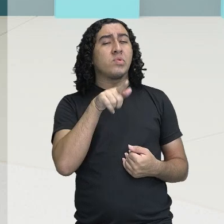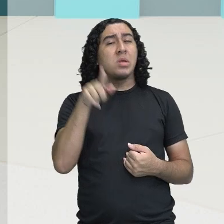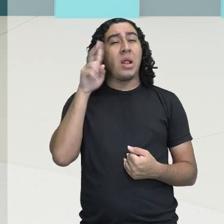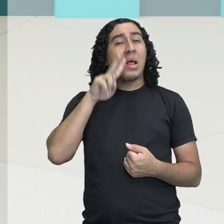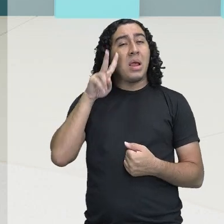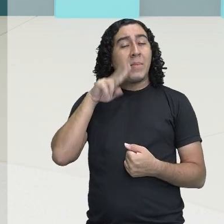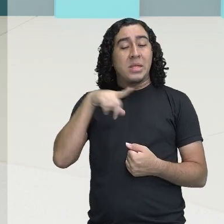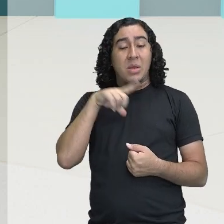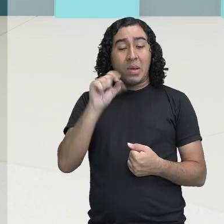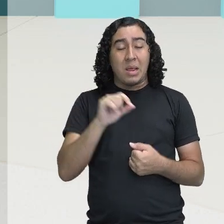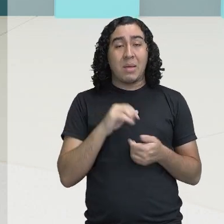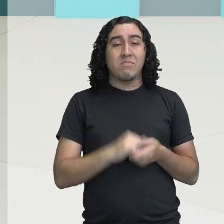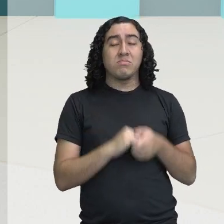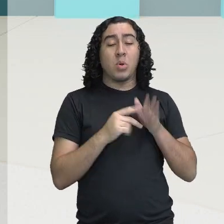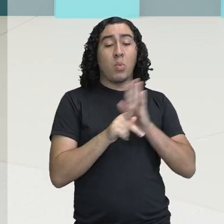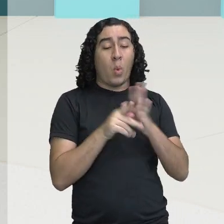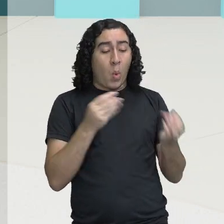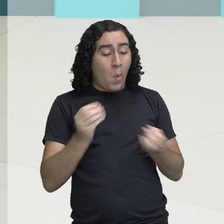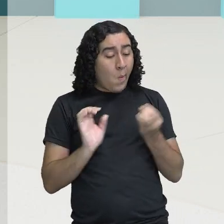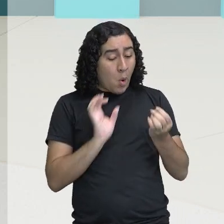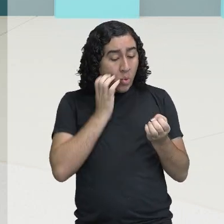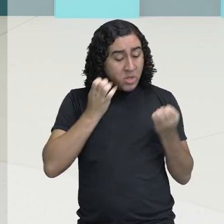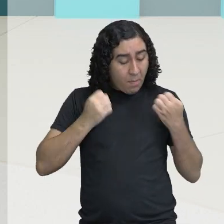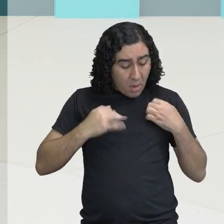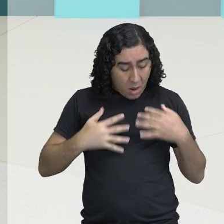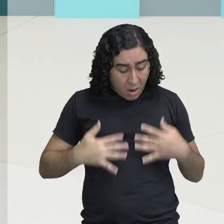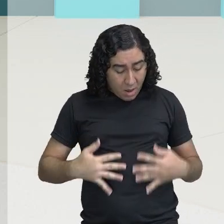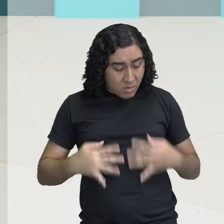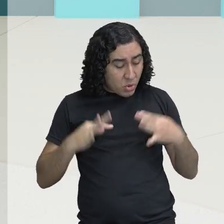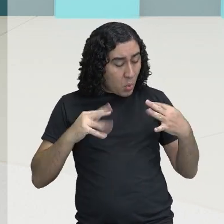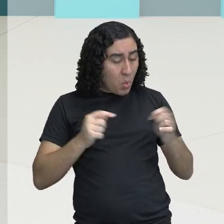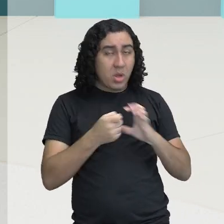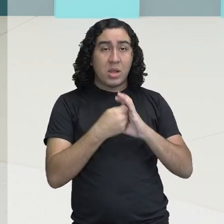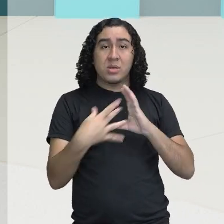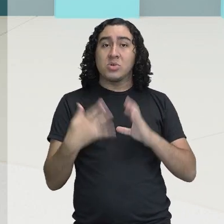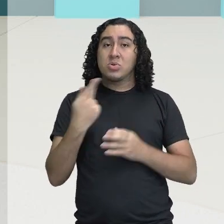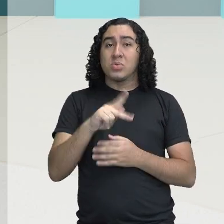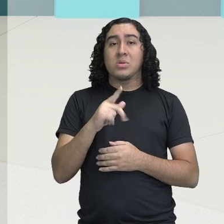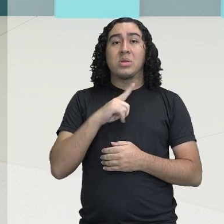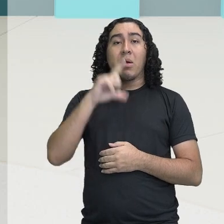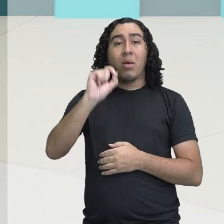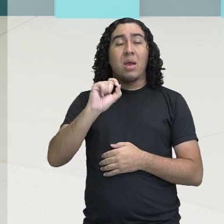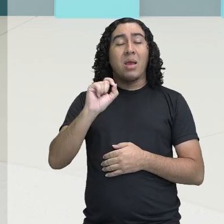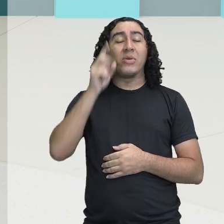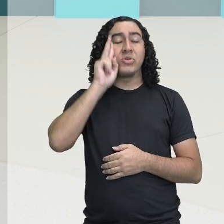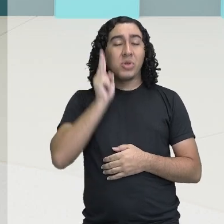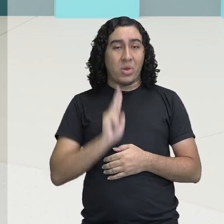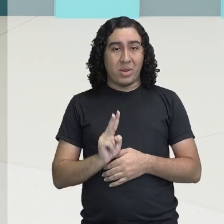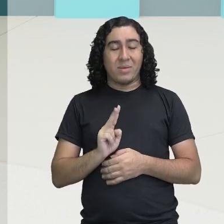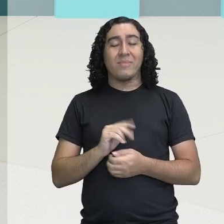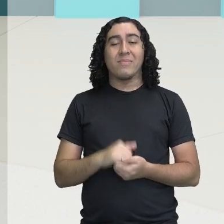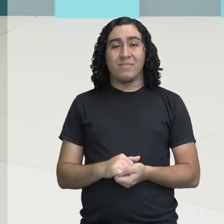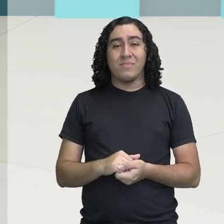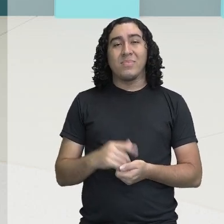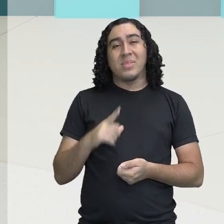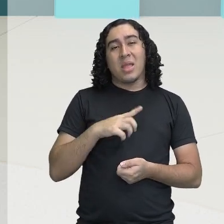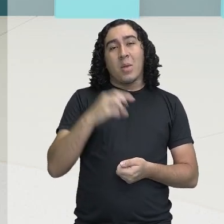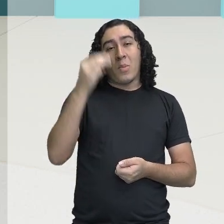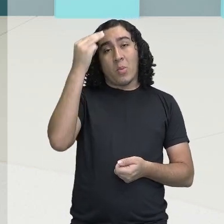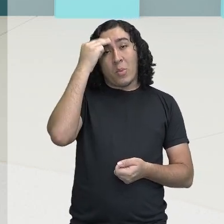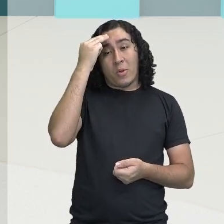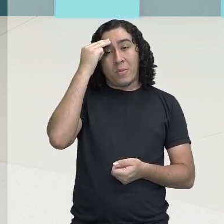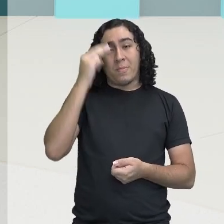as cicatrizes, as marcas, tudo que você viveu, possui uma história, possui uma